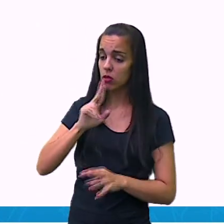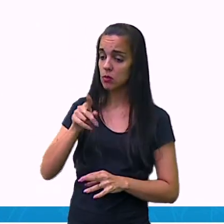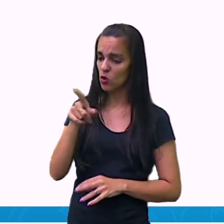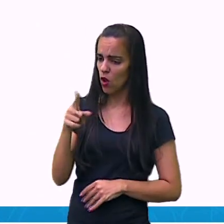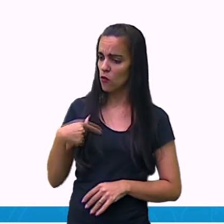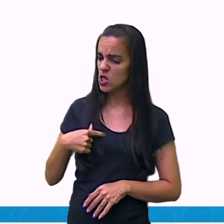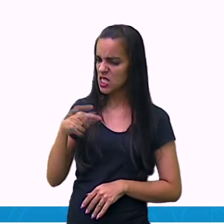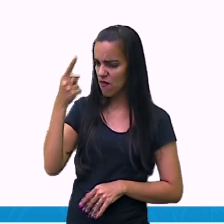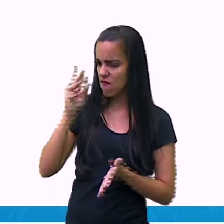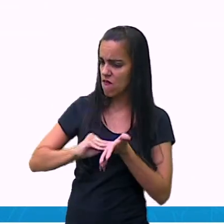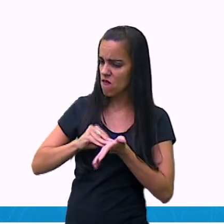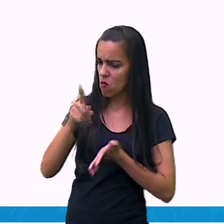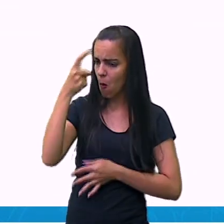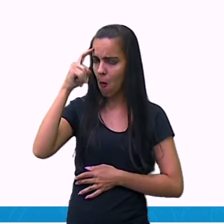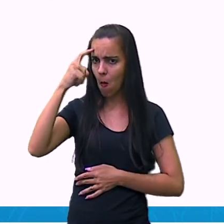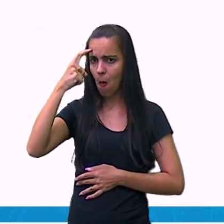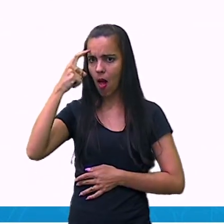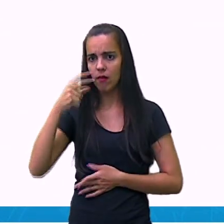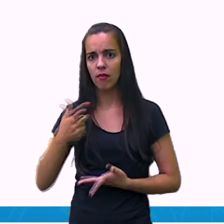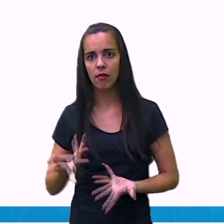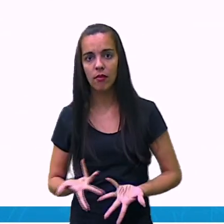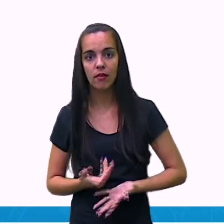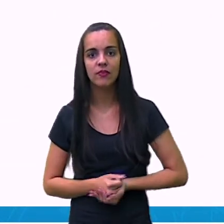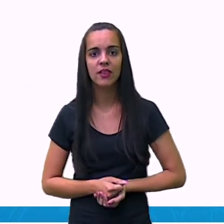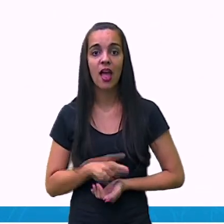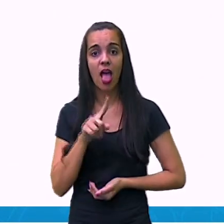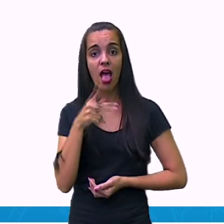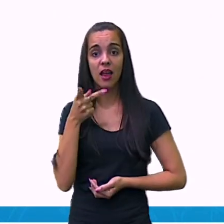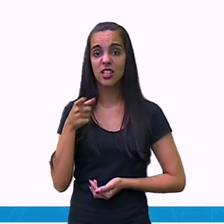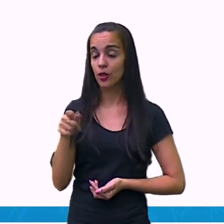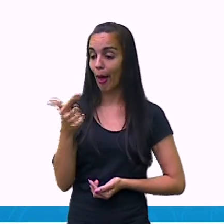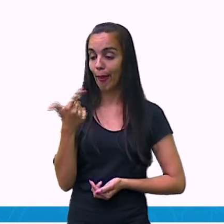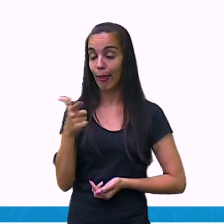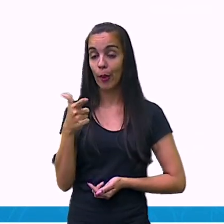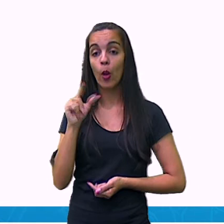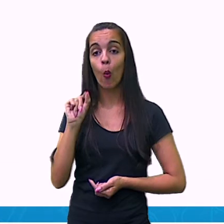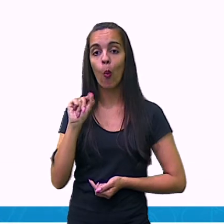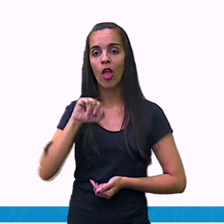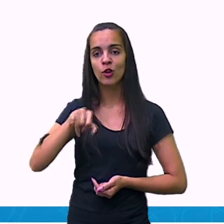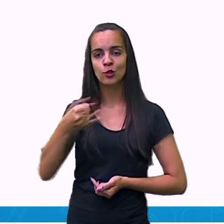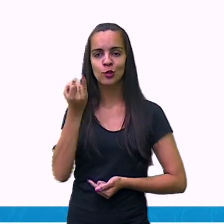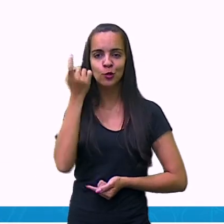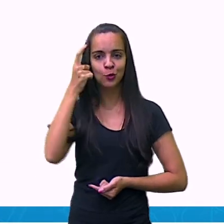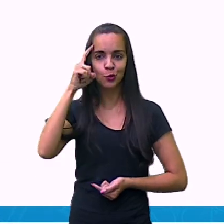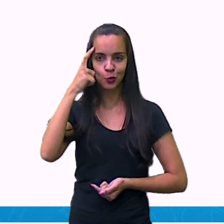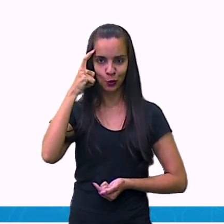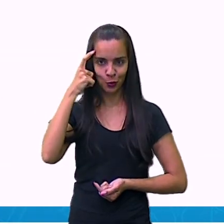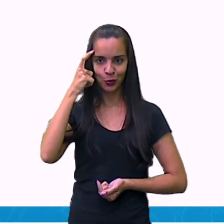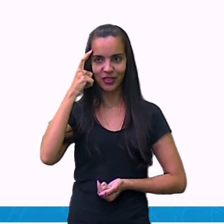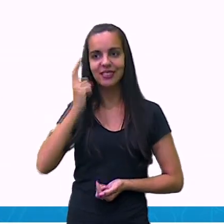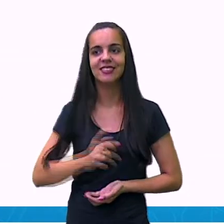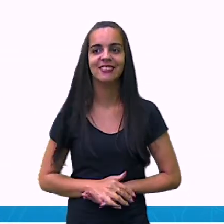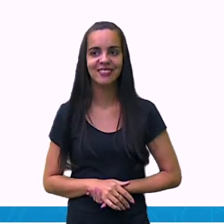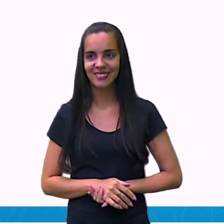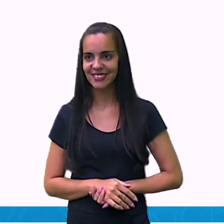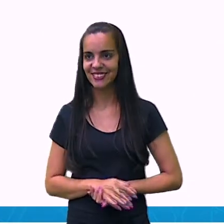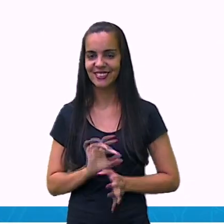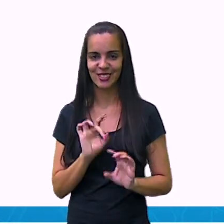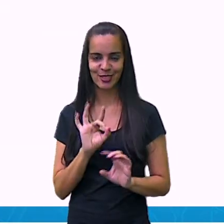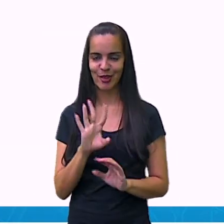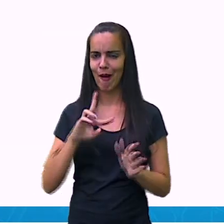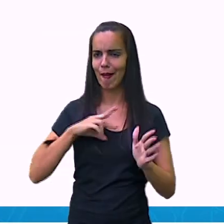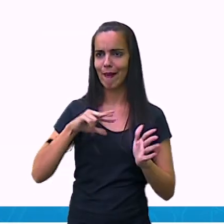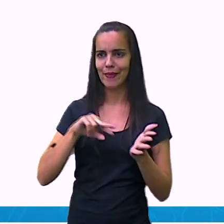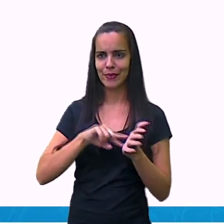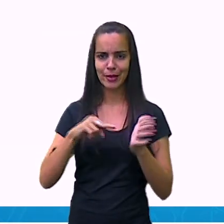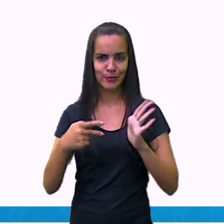quer dizer isso? Nesse caso, ela quis dizer que não tem tanto juízo, né? Tem pouco juízo.